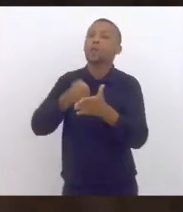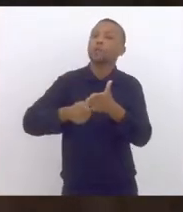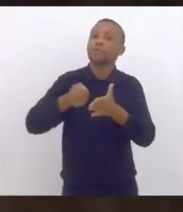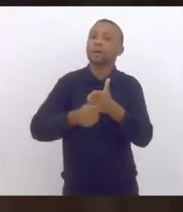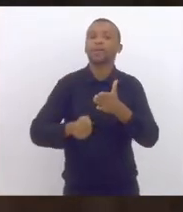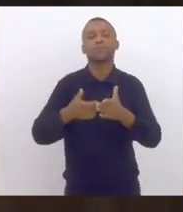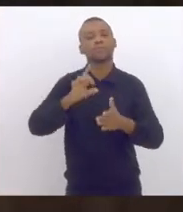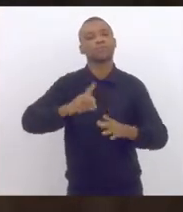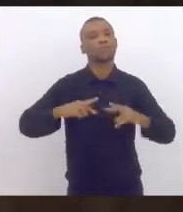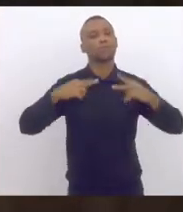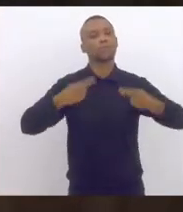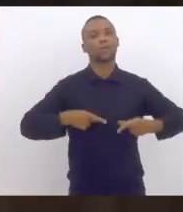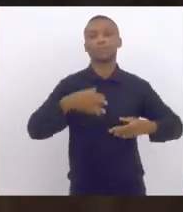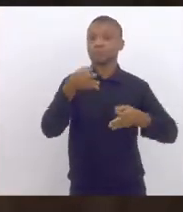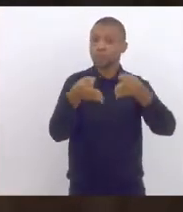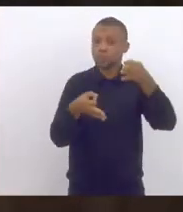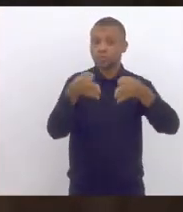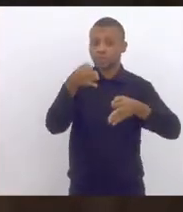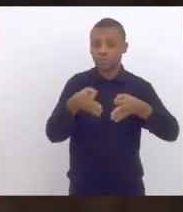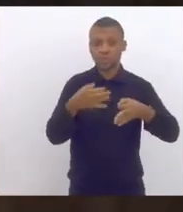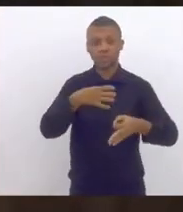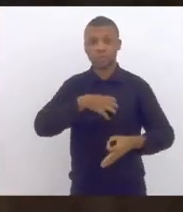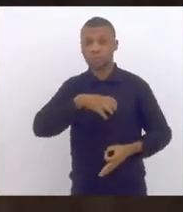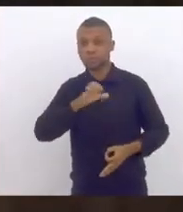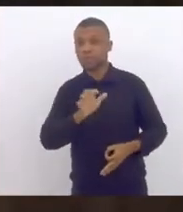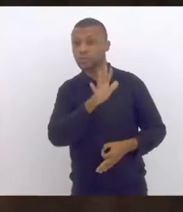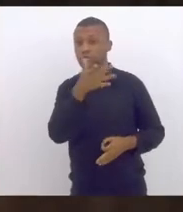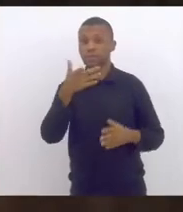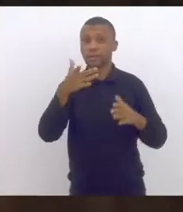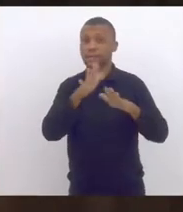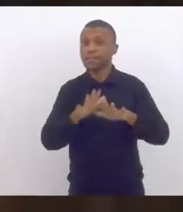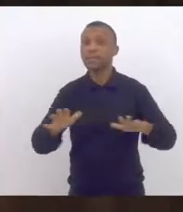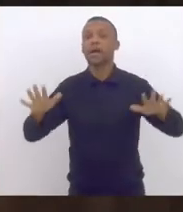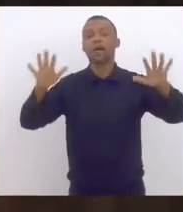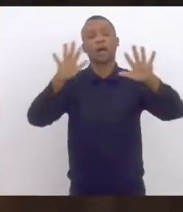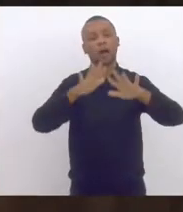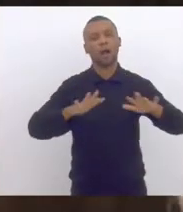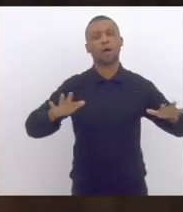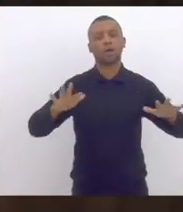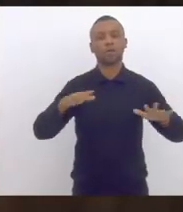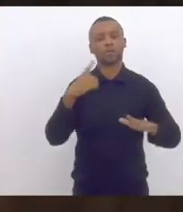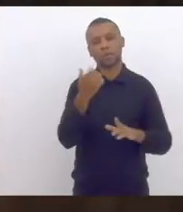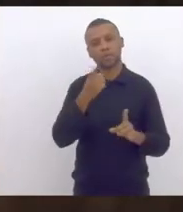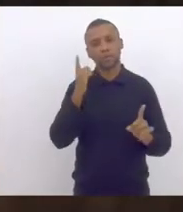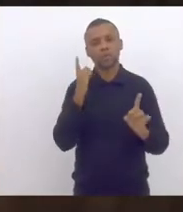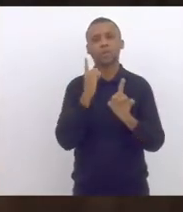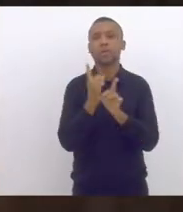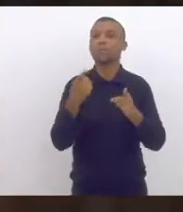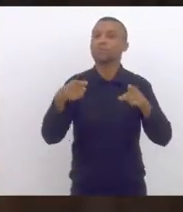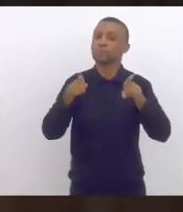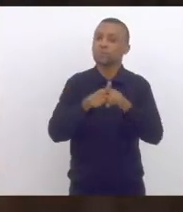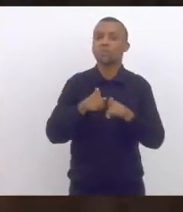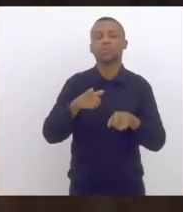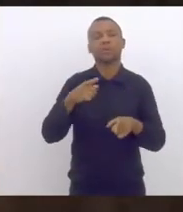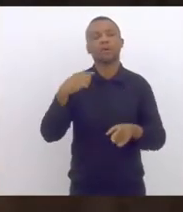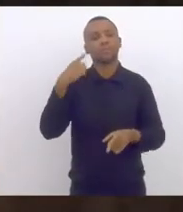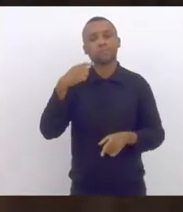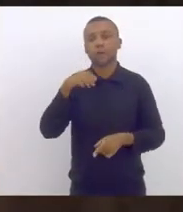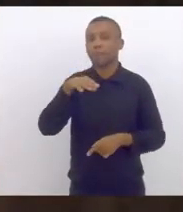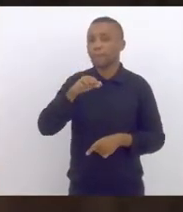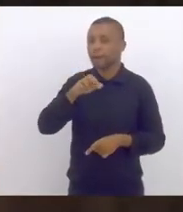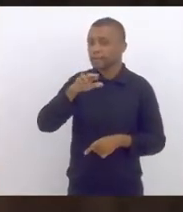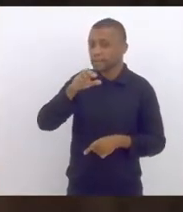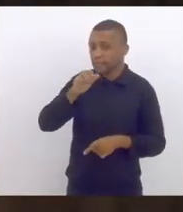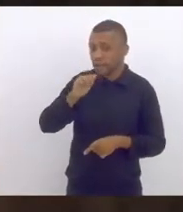por justiça no sentido mais amplo que essa palavra pode ter, já encontramos com a doutora Maria Carmen nas trincheiras jurídicas,